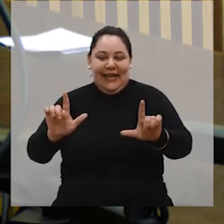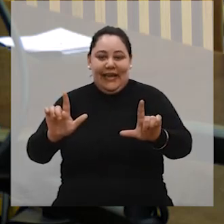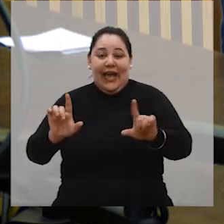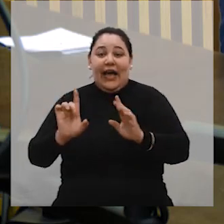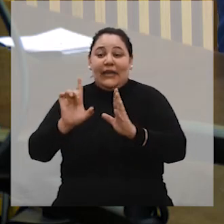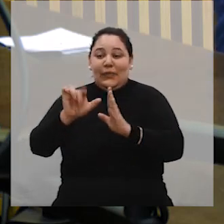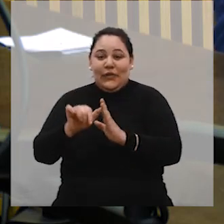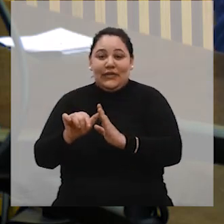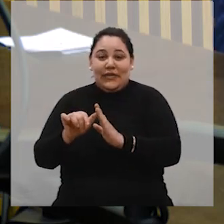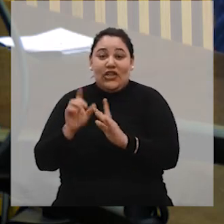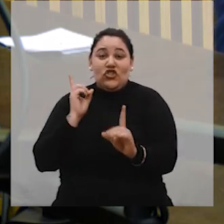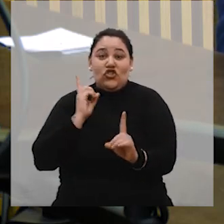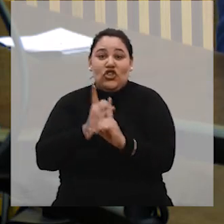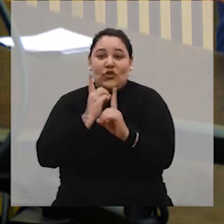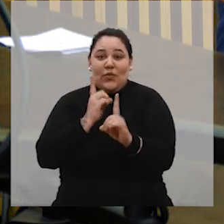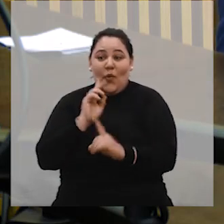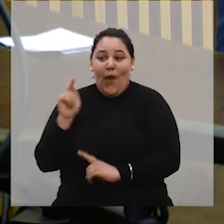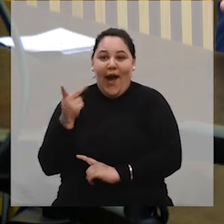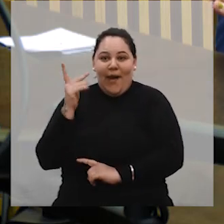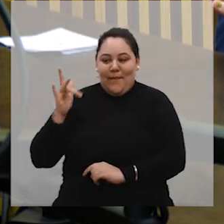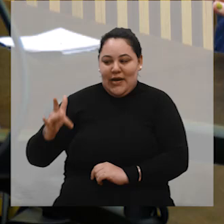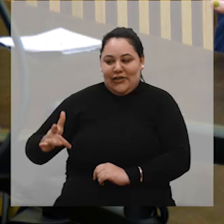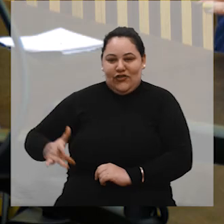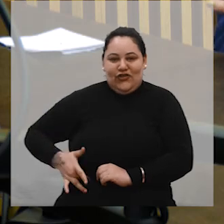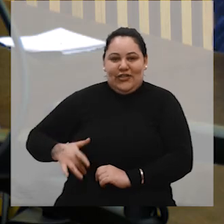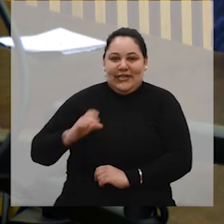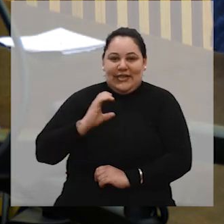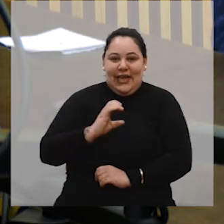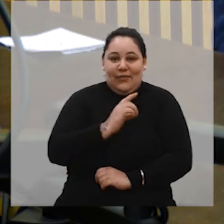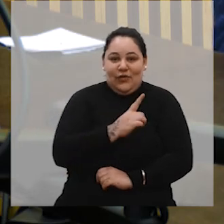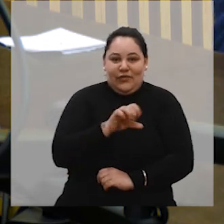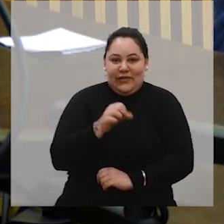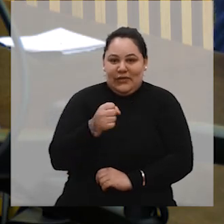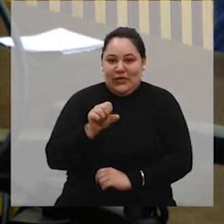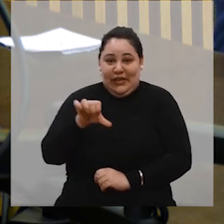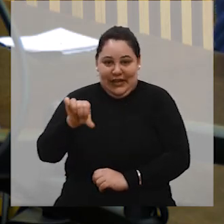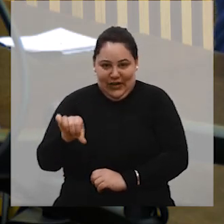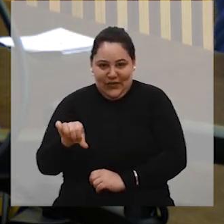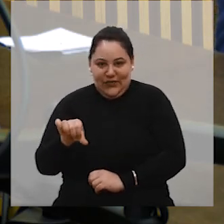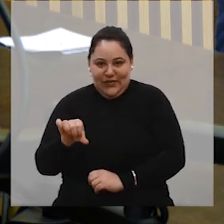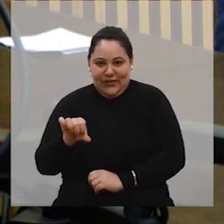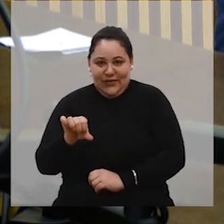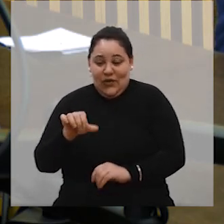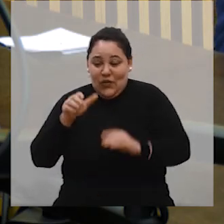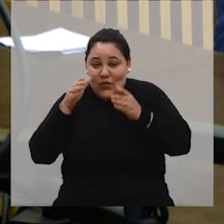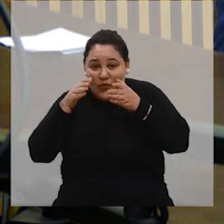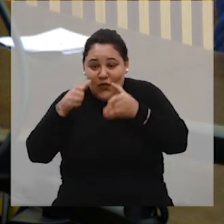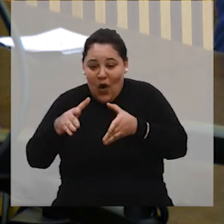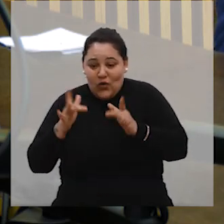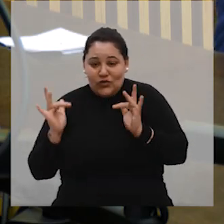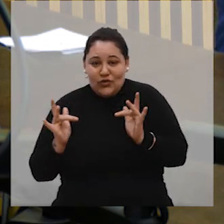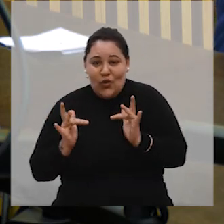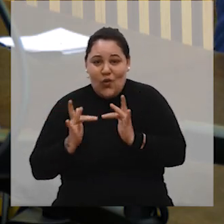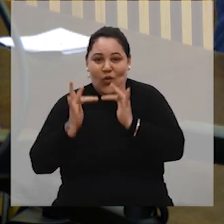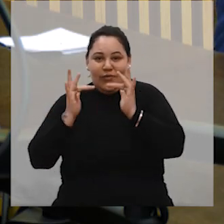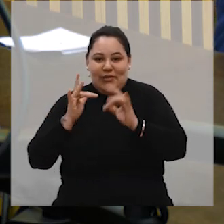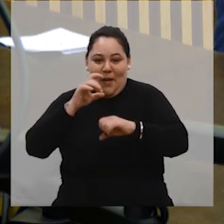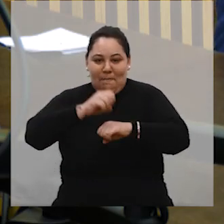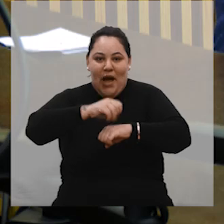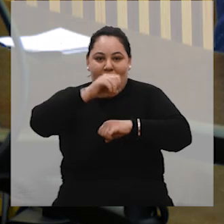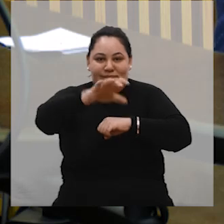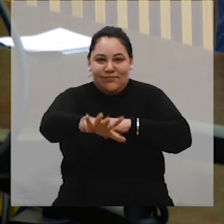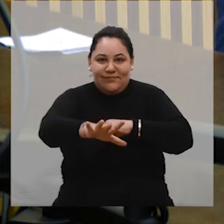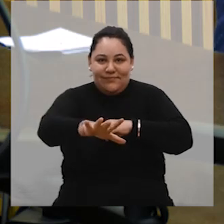gente descobriu a hepatite C, que isso foi em 89... Um dos grandes focos de contaminação das pessoas